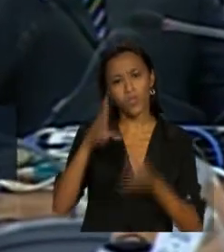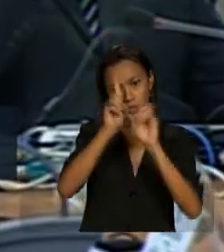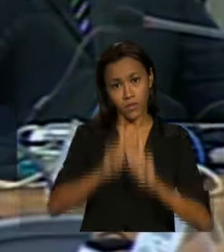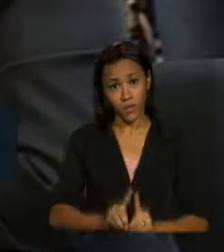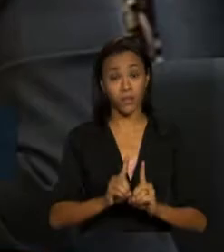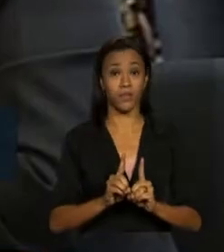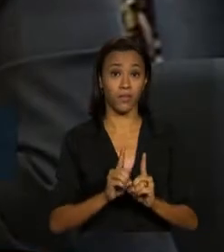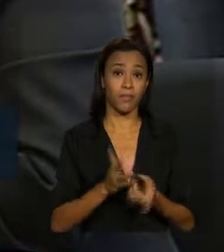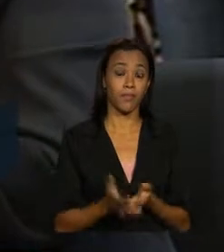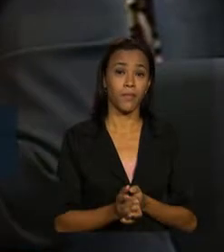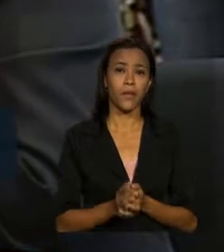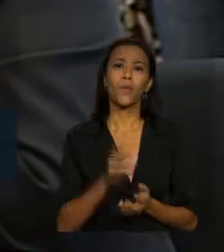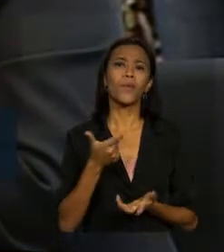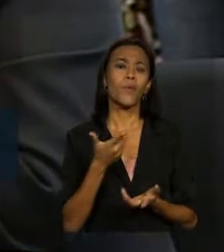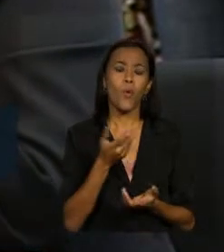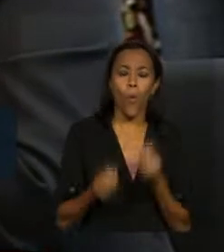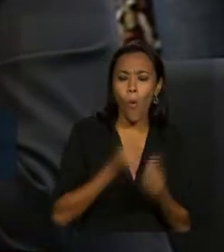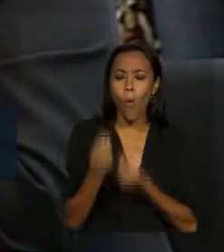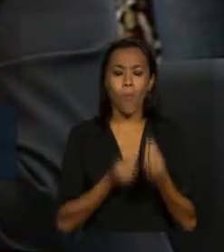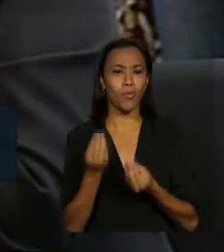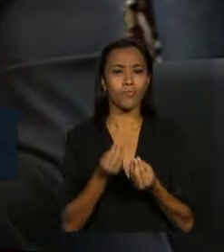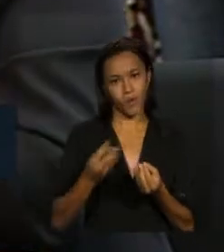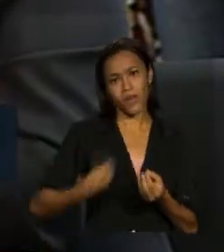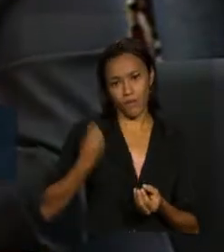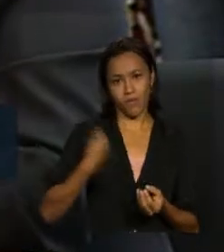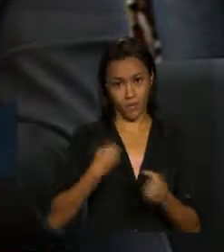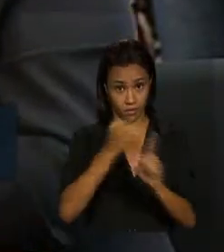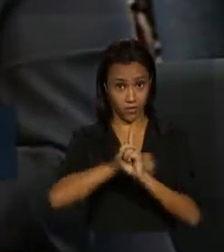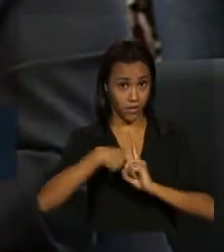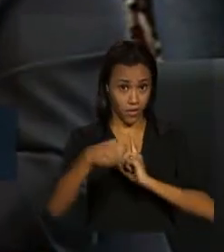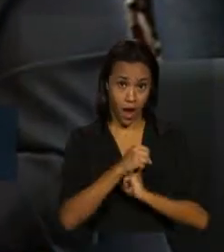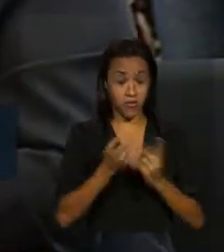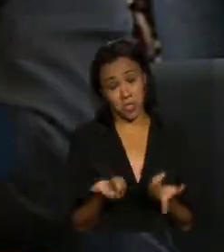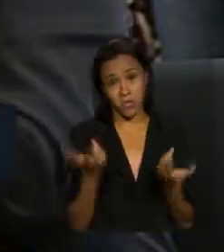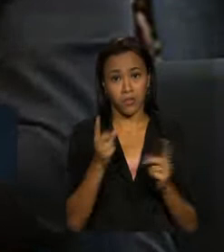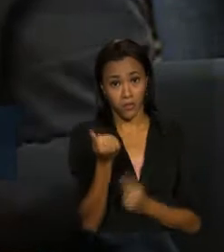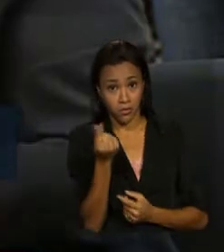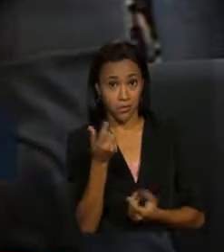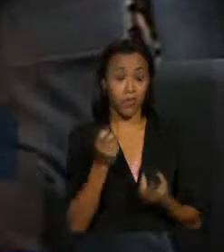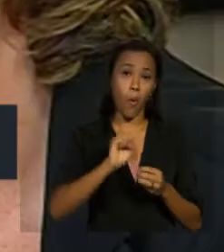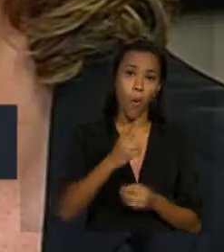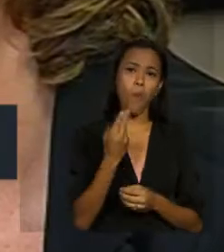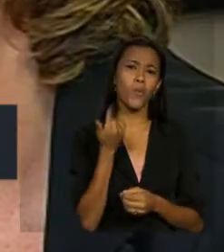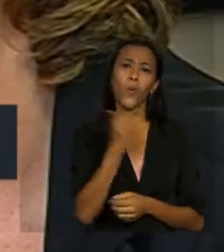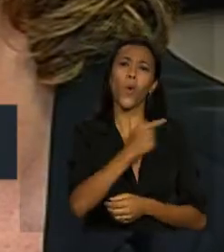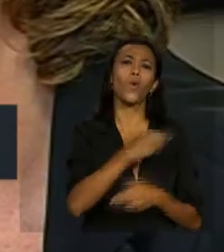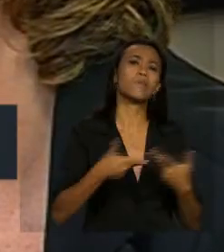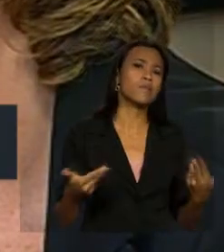principalmente em relação à condição de vulnerabilidade, né, seja econômica ou por outras